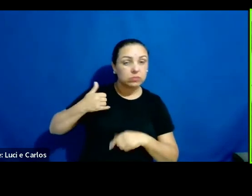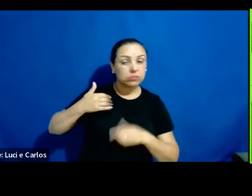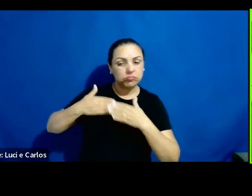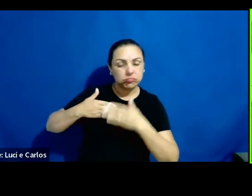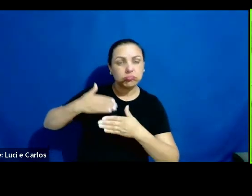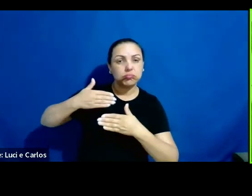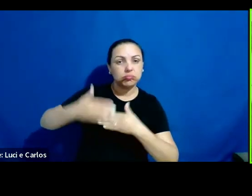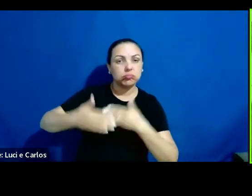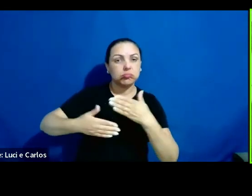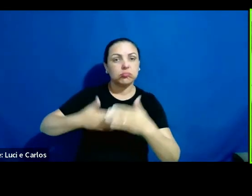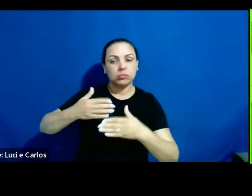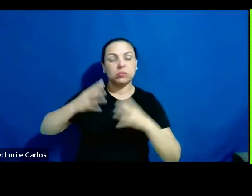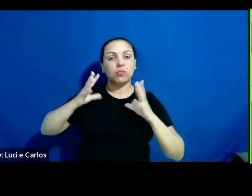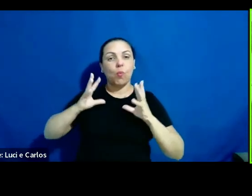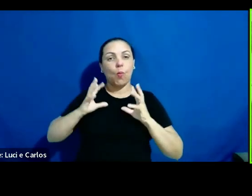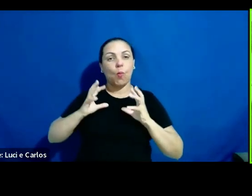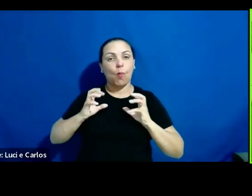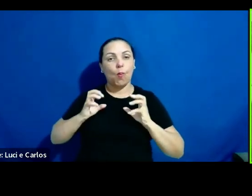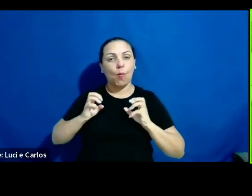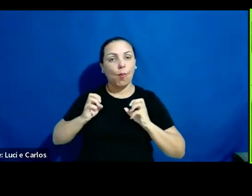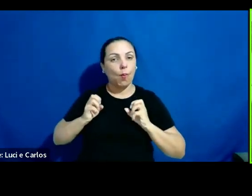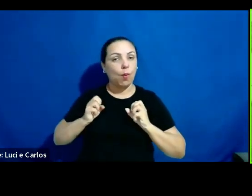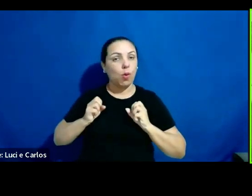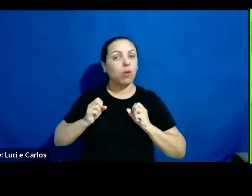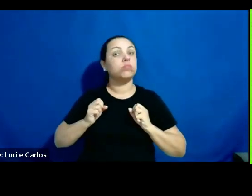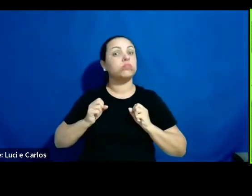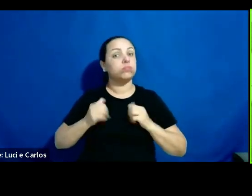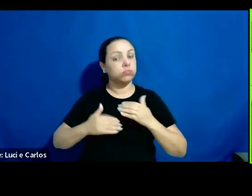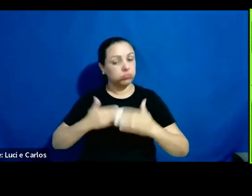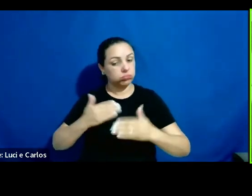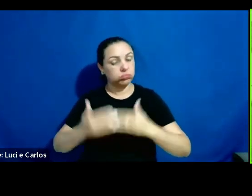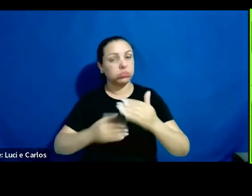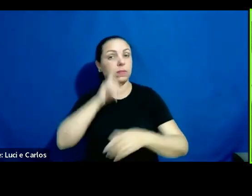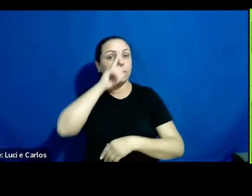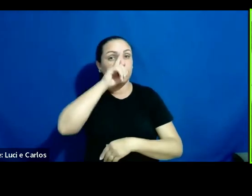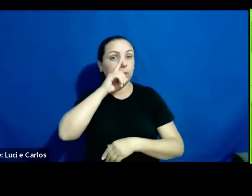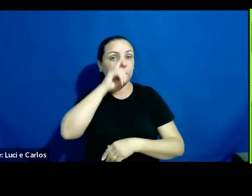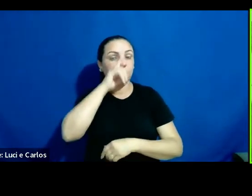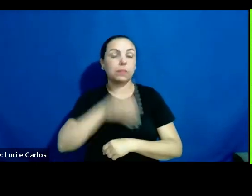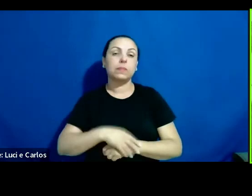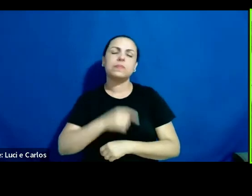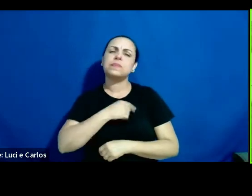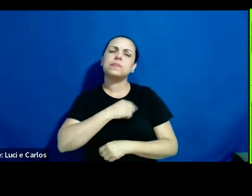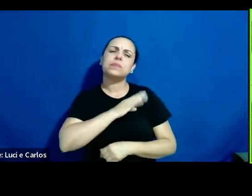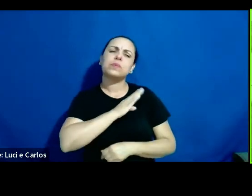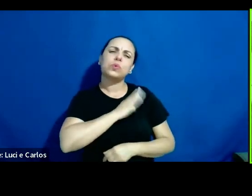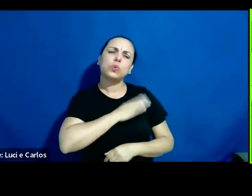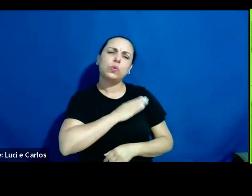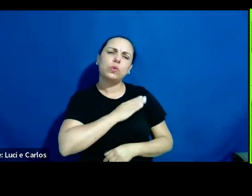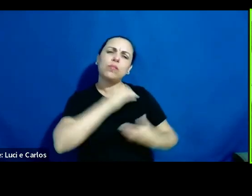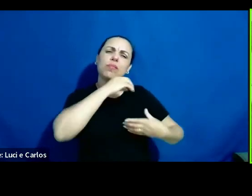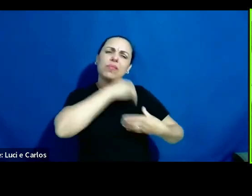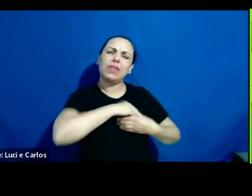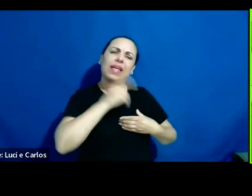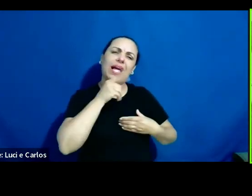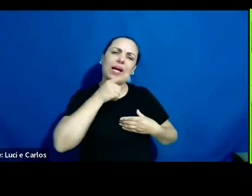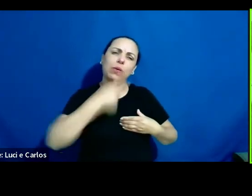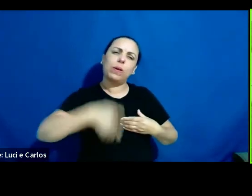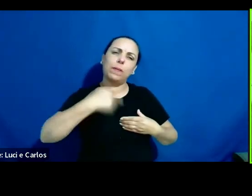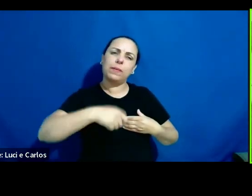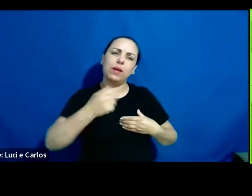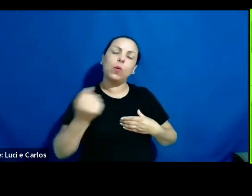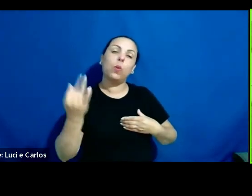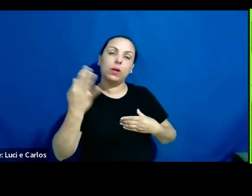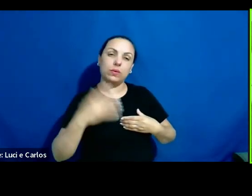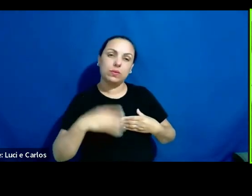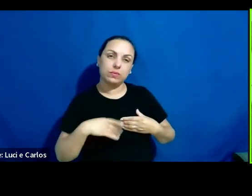né? E o nosso coração, de quanto é de água que ele é composto? Você sabe?